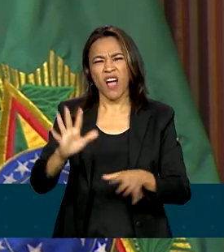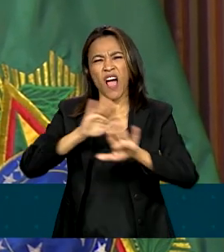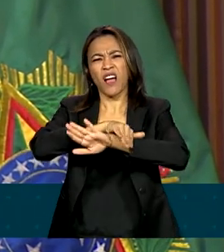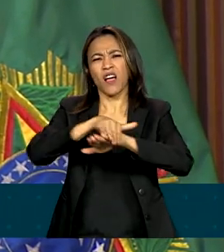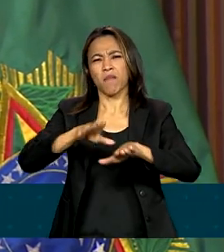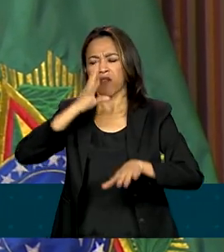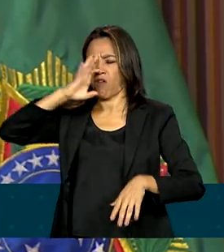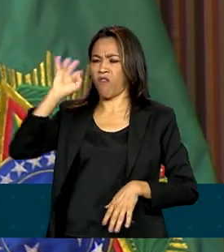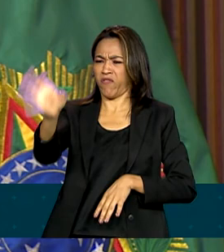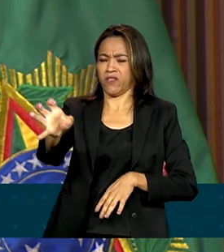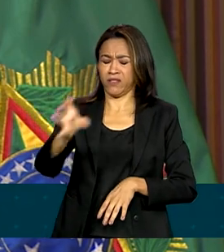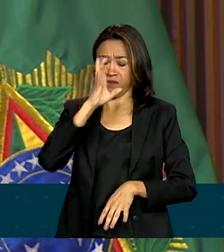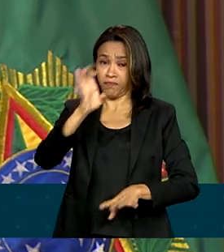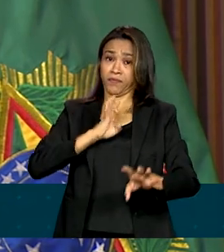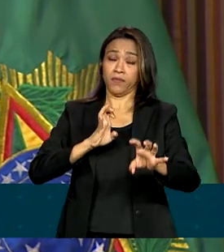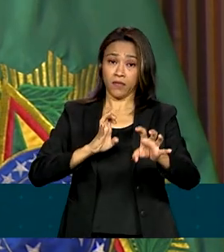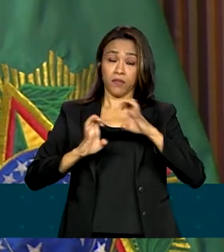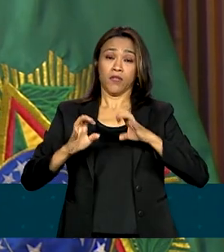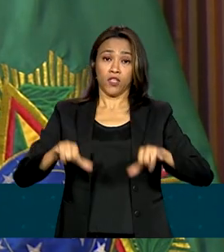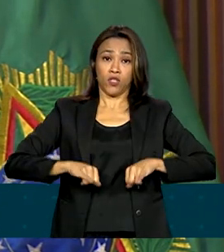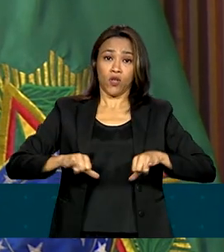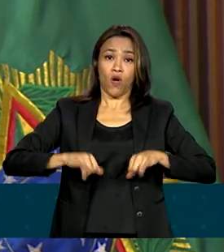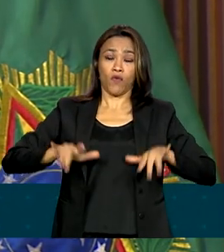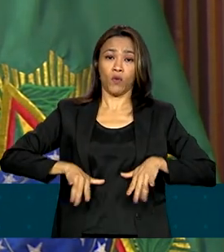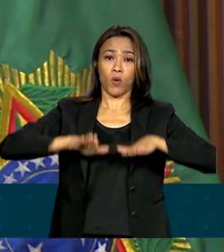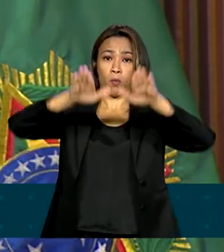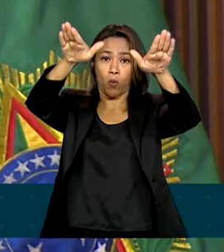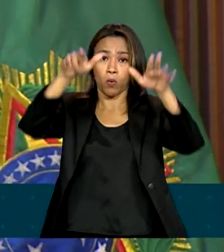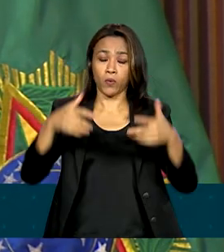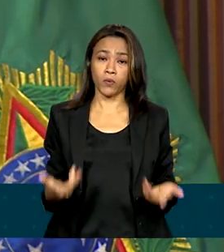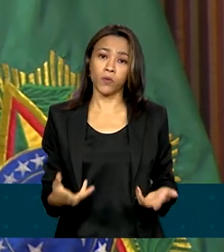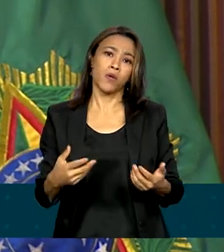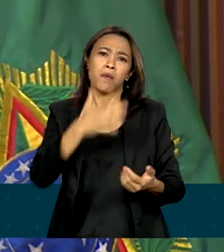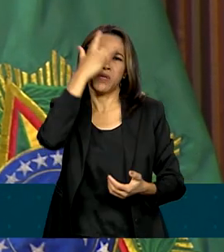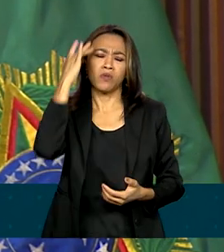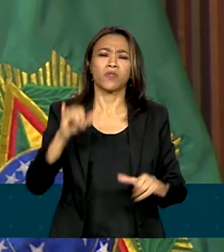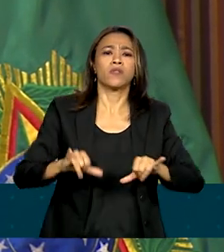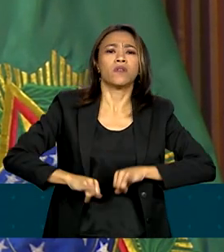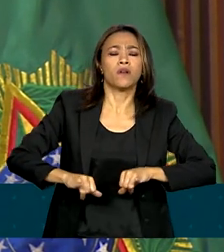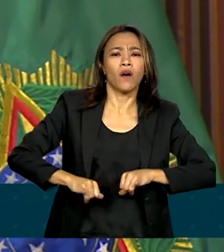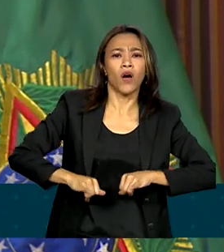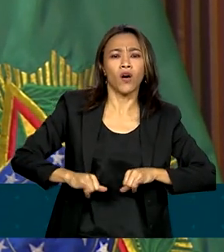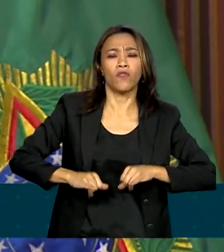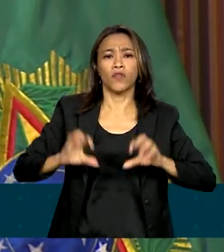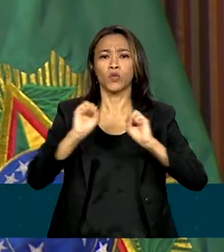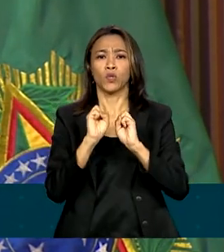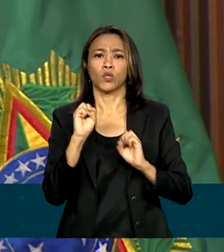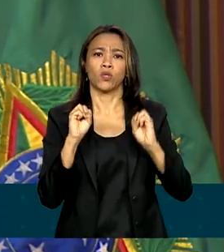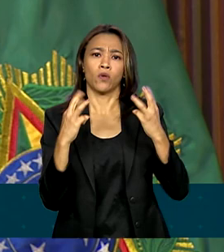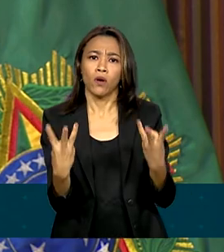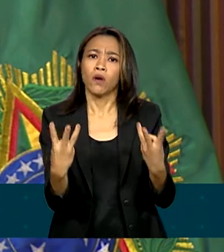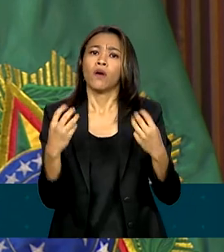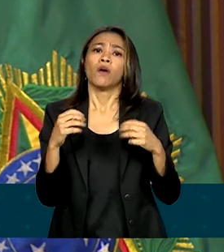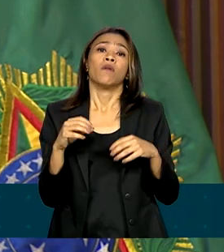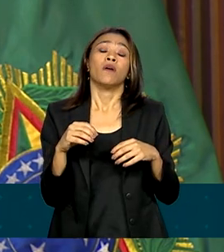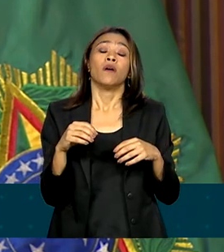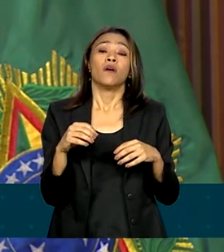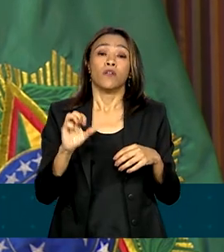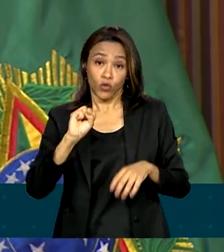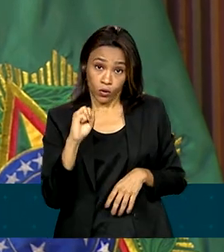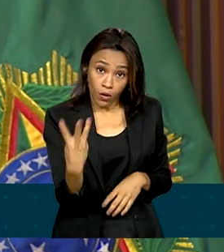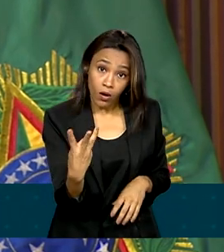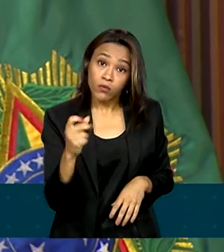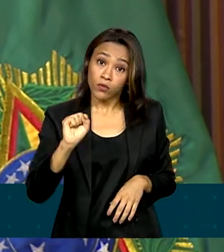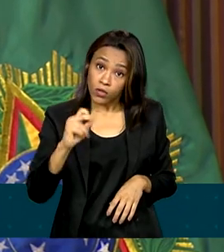que muita gente sofre no aeroporto, é acabar com as ofensas que muita gente sofre no shopping, é acabar com as ofensas que muita